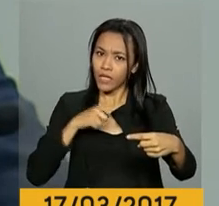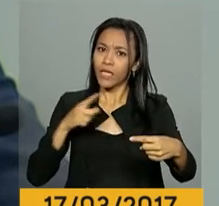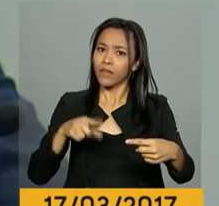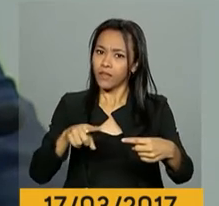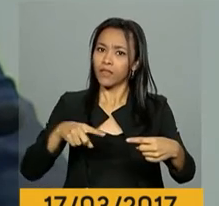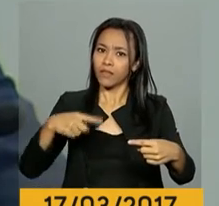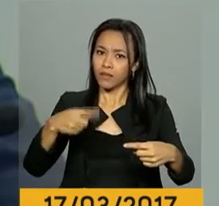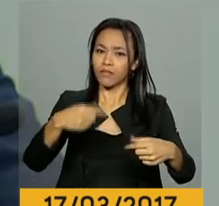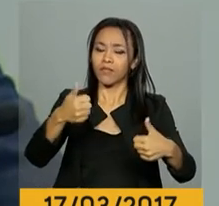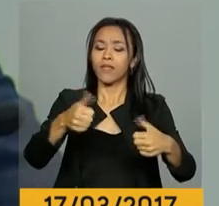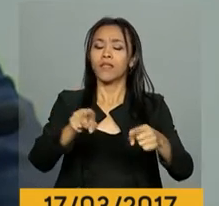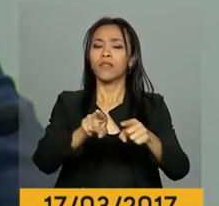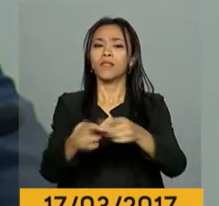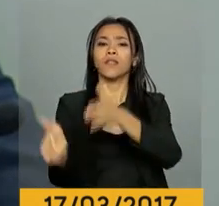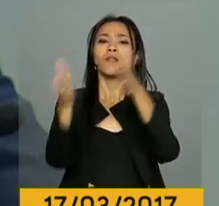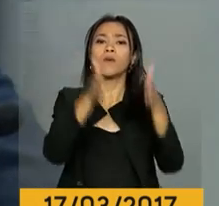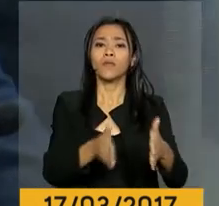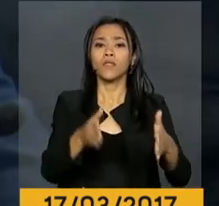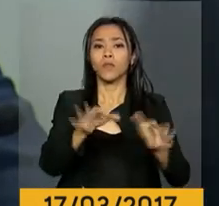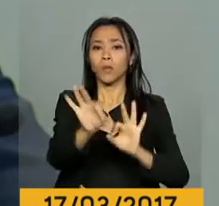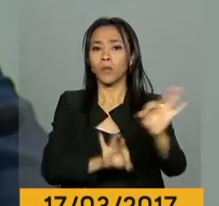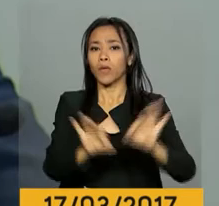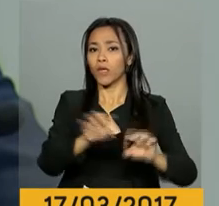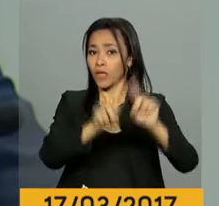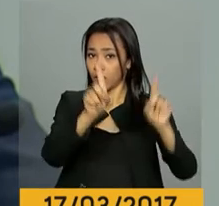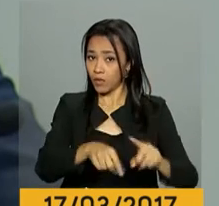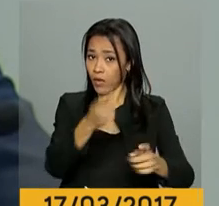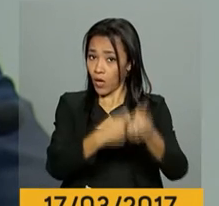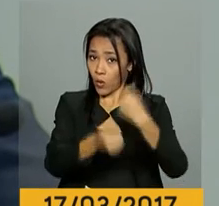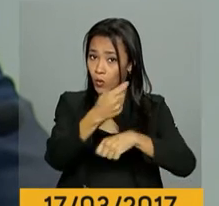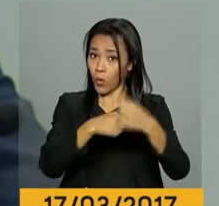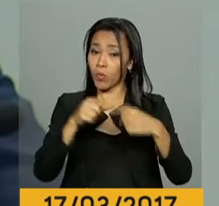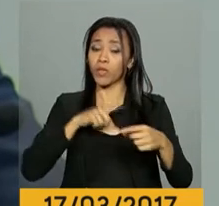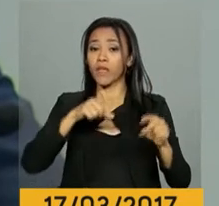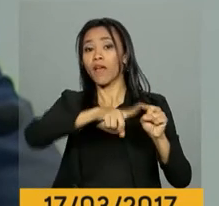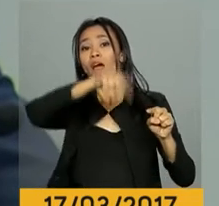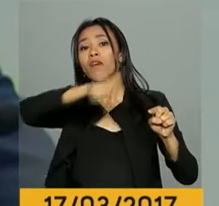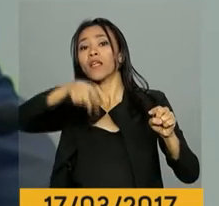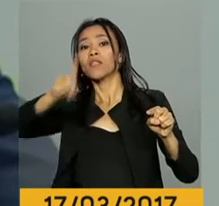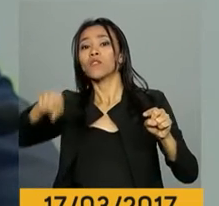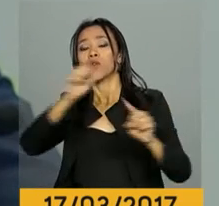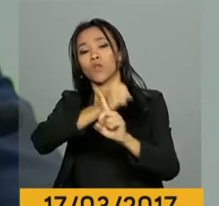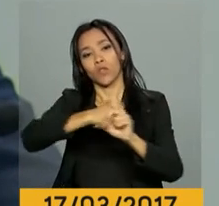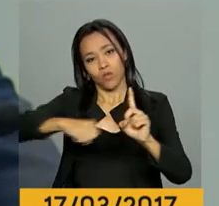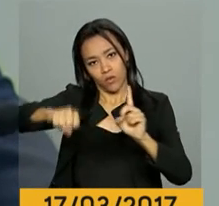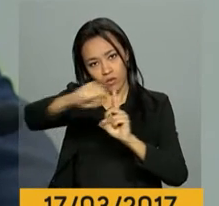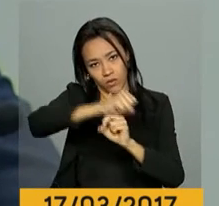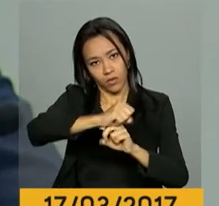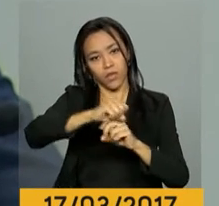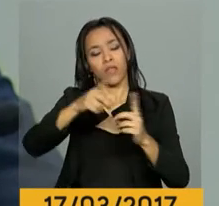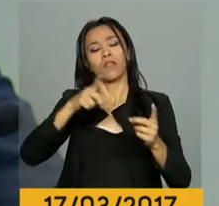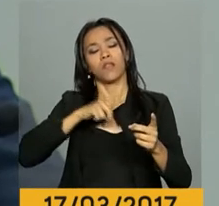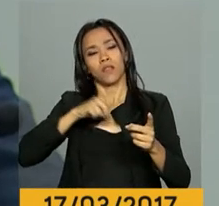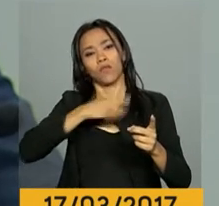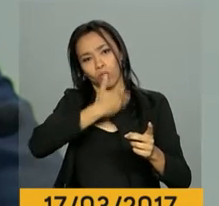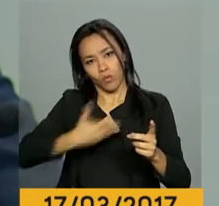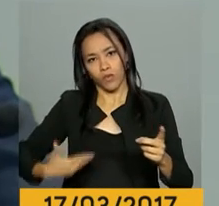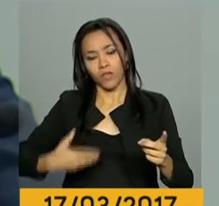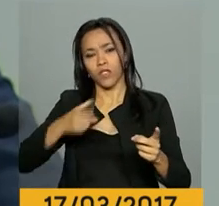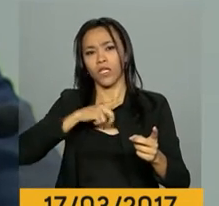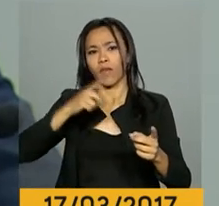plano econômico houve muitas variações no nosso país. Houve momentos de prosperidade e momentos de